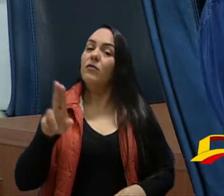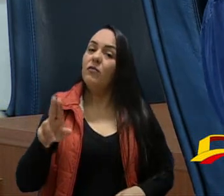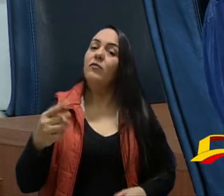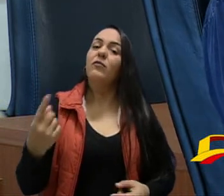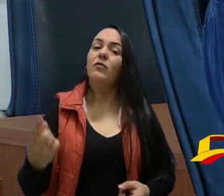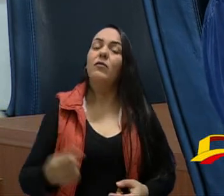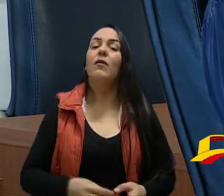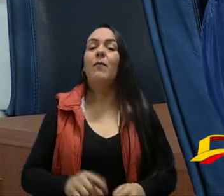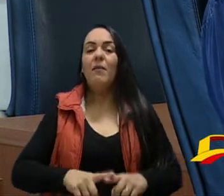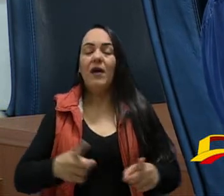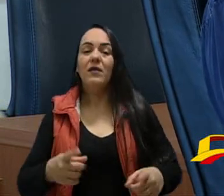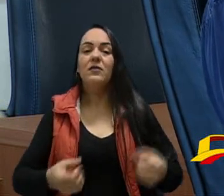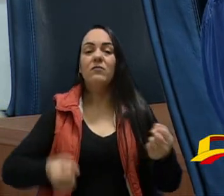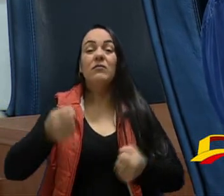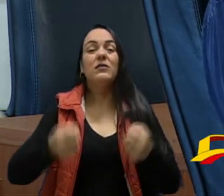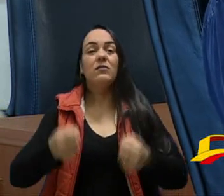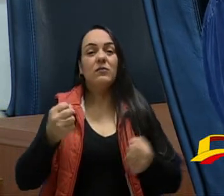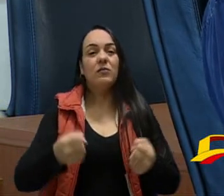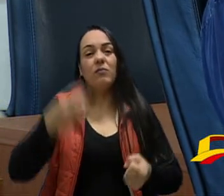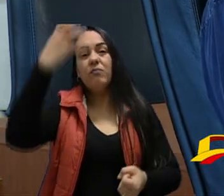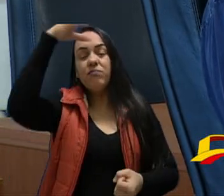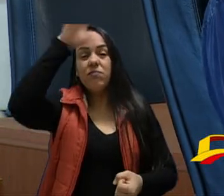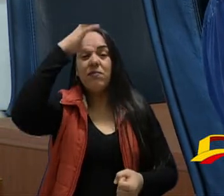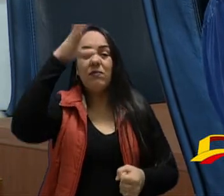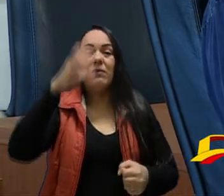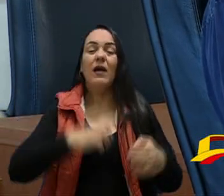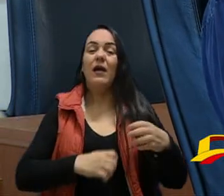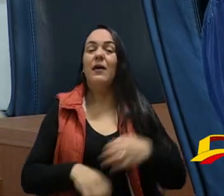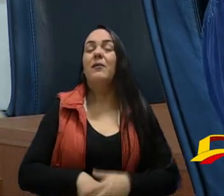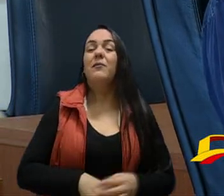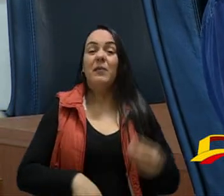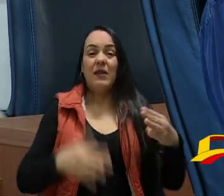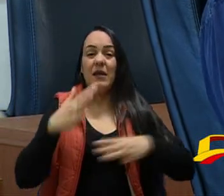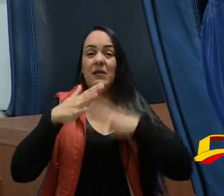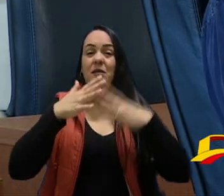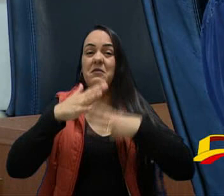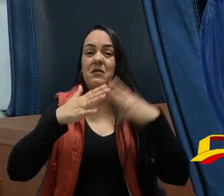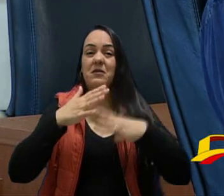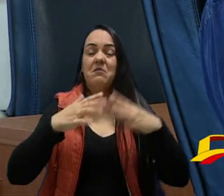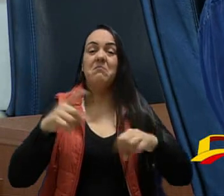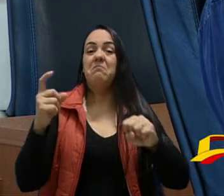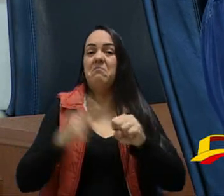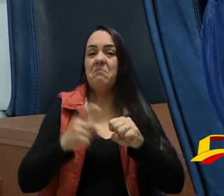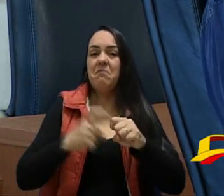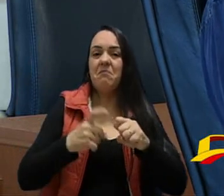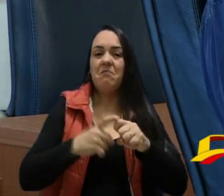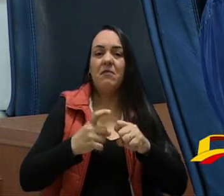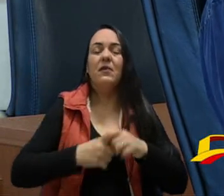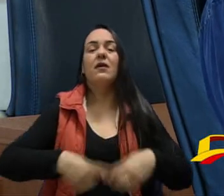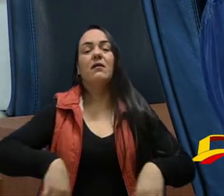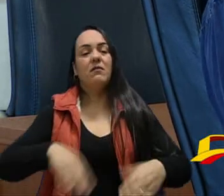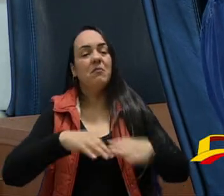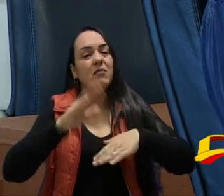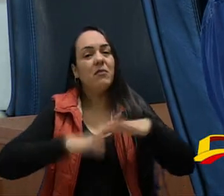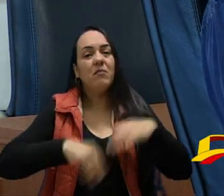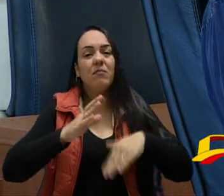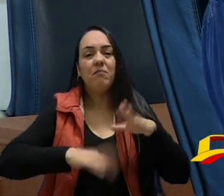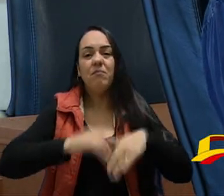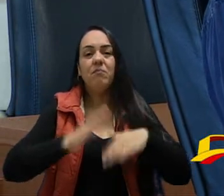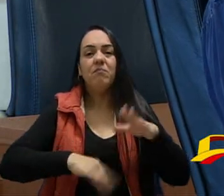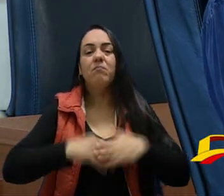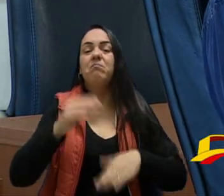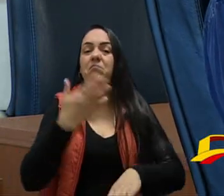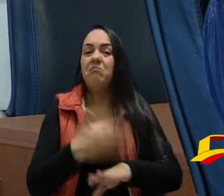mais uma ambulância que é um contrato terceirizado com médicos com profissionais com equipamentos não poderia ter feito o contrato mais